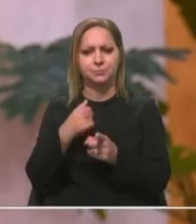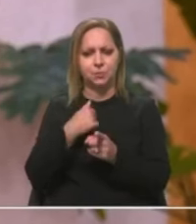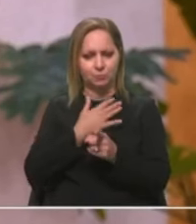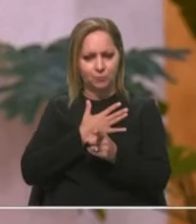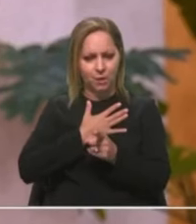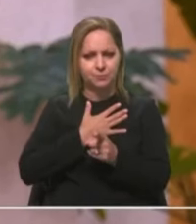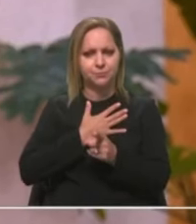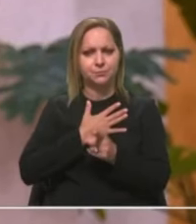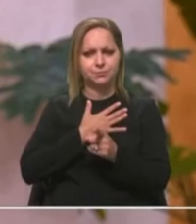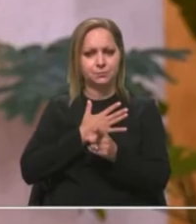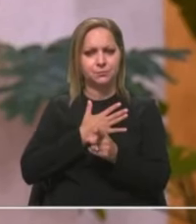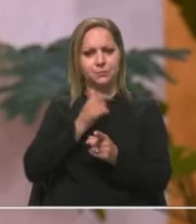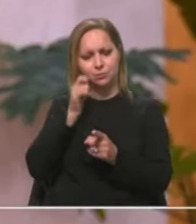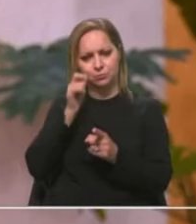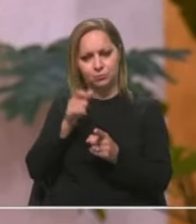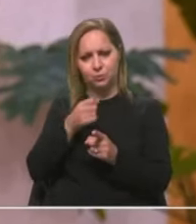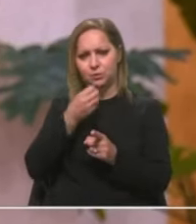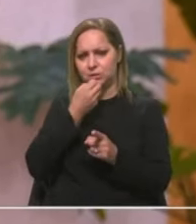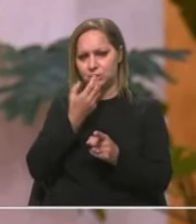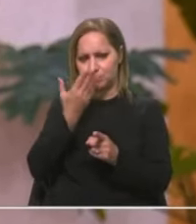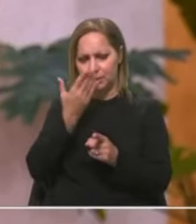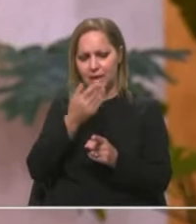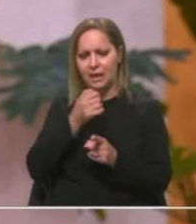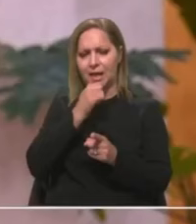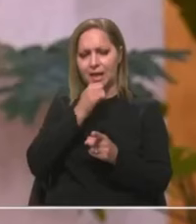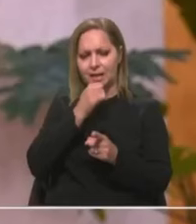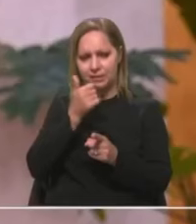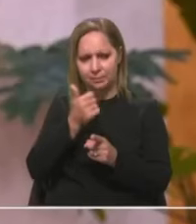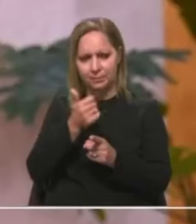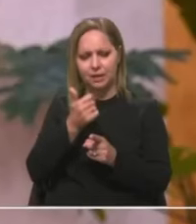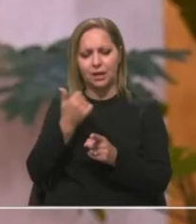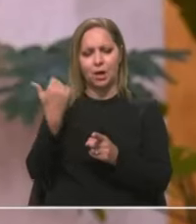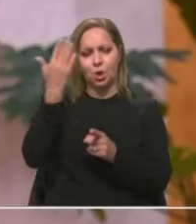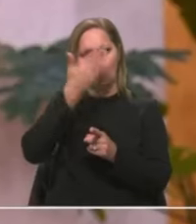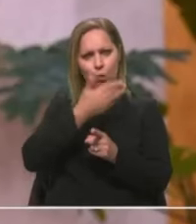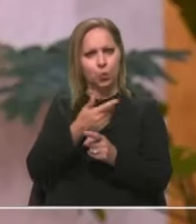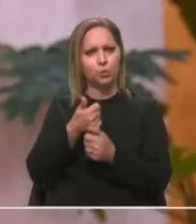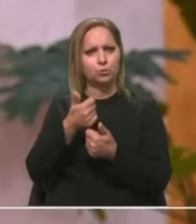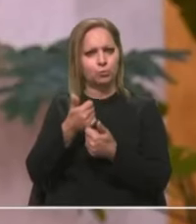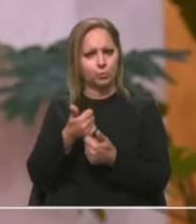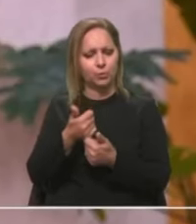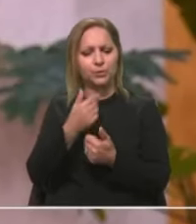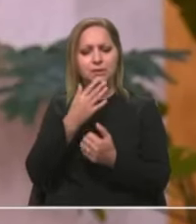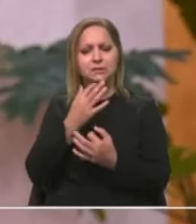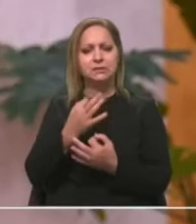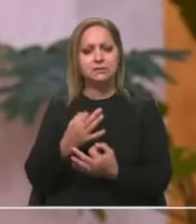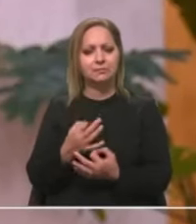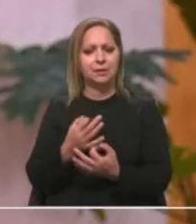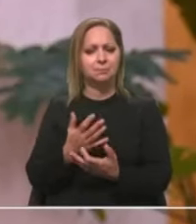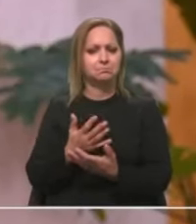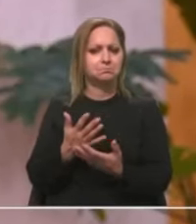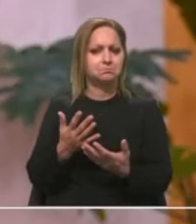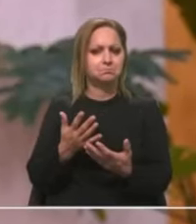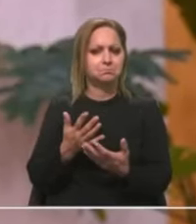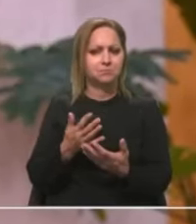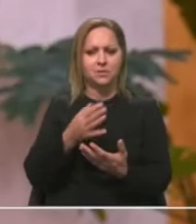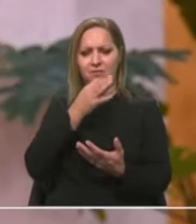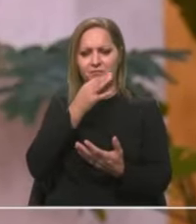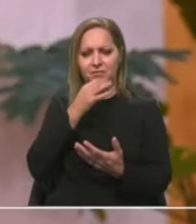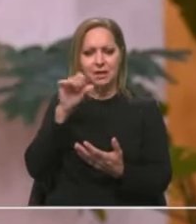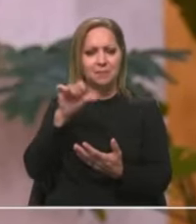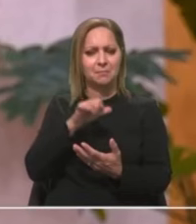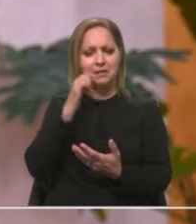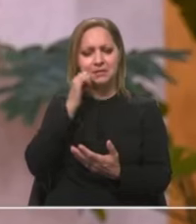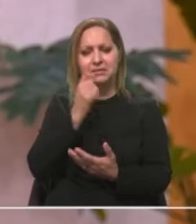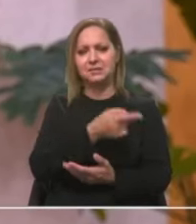adorava. É muito simpático, canta muito bem, nos fazia as noites muito agradáveis. Realmente, não posso dizer mal de ninguém.